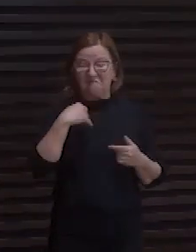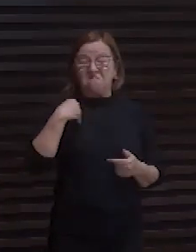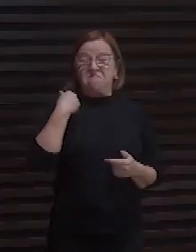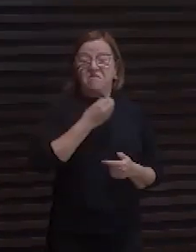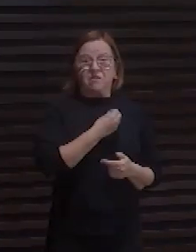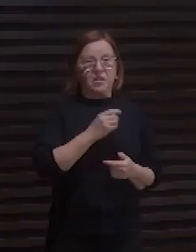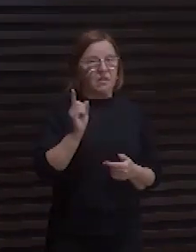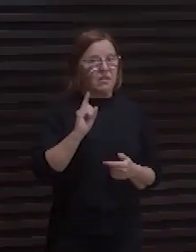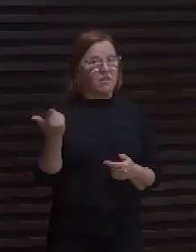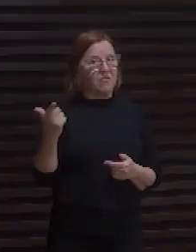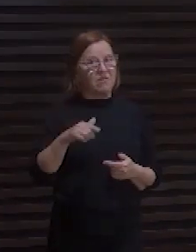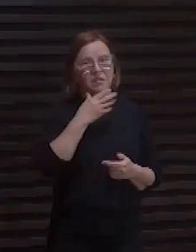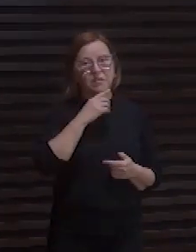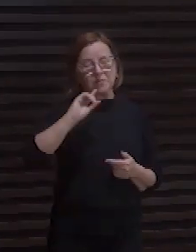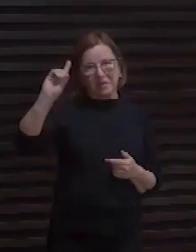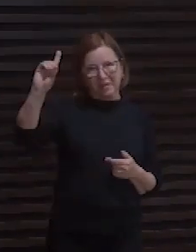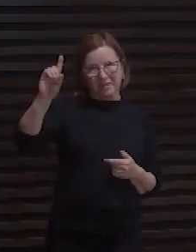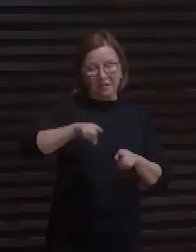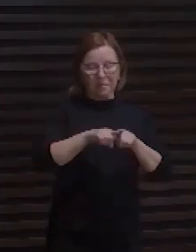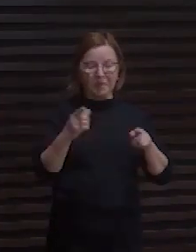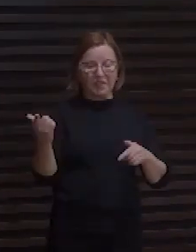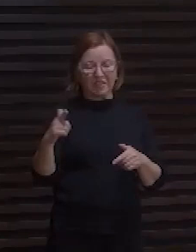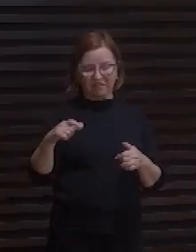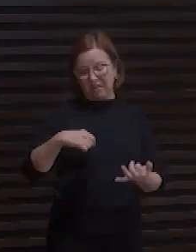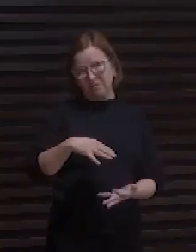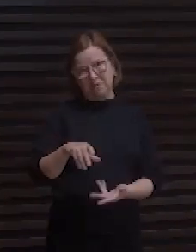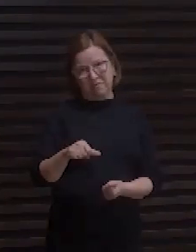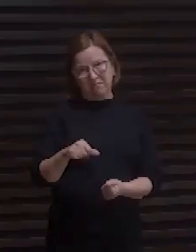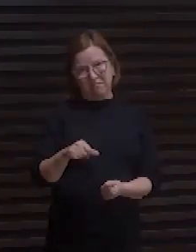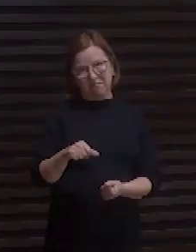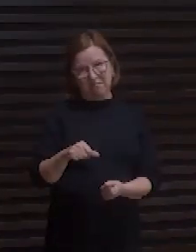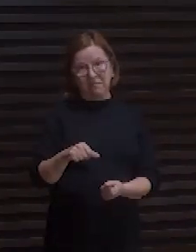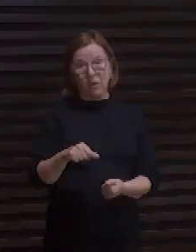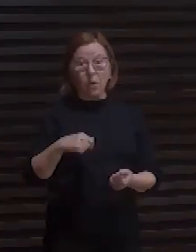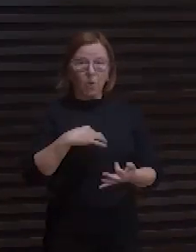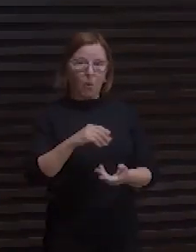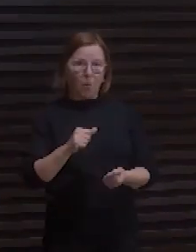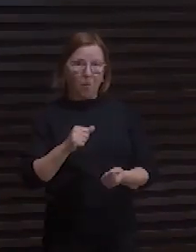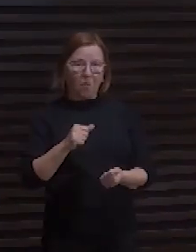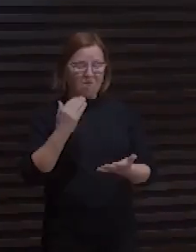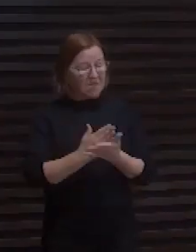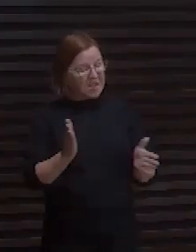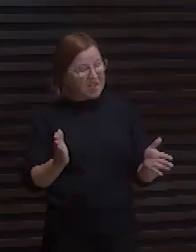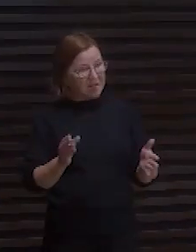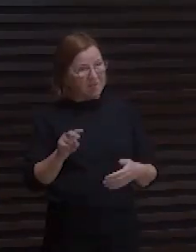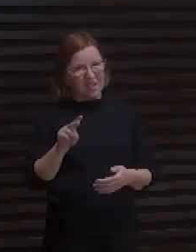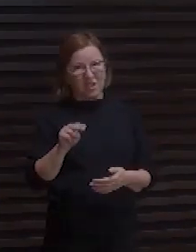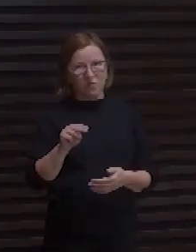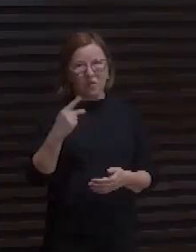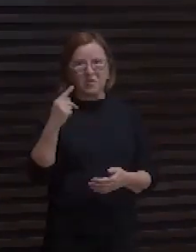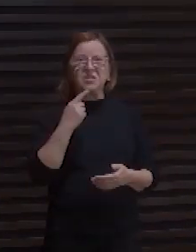não procede do Pai, mas procede do mundo. Ora, o mundo passa, bem como os